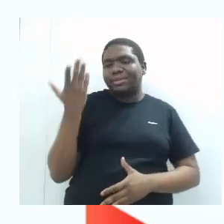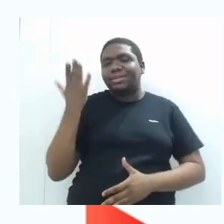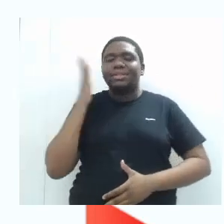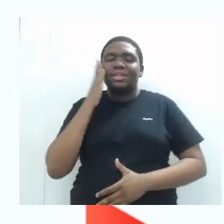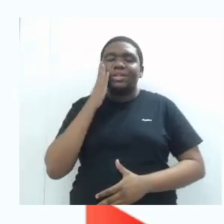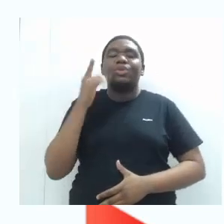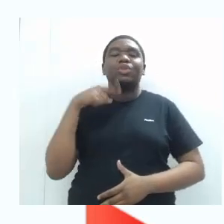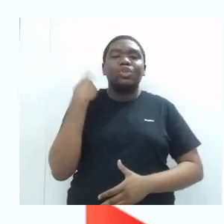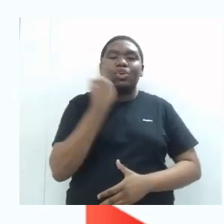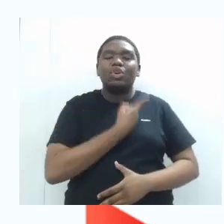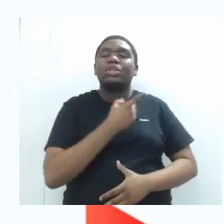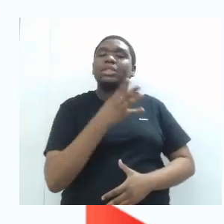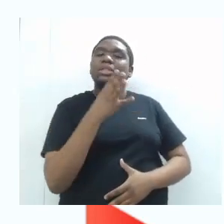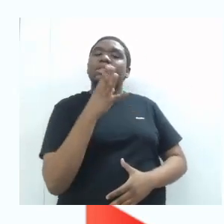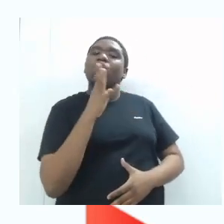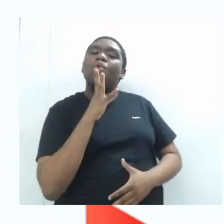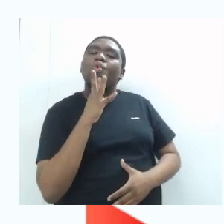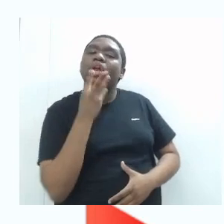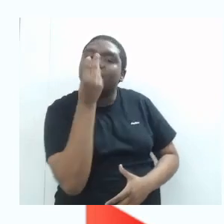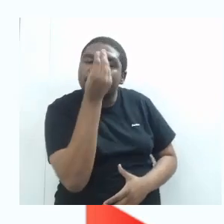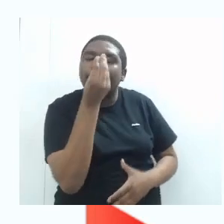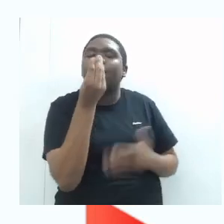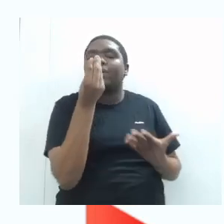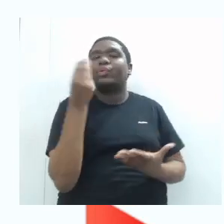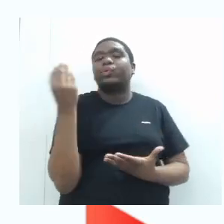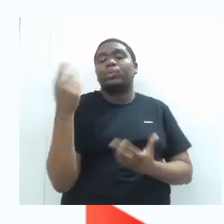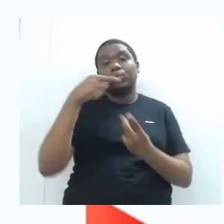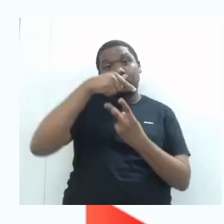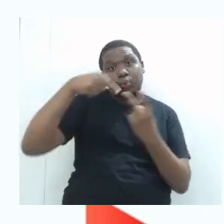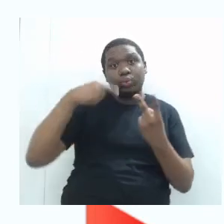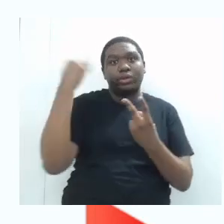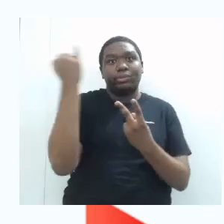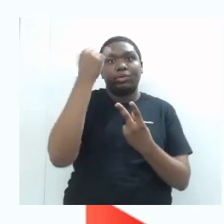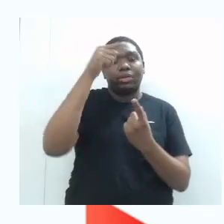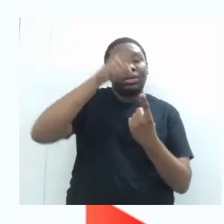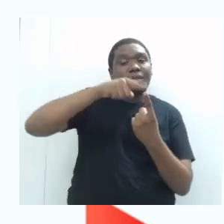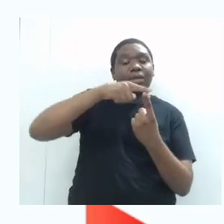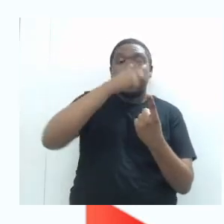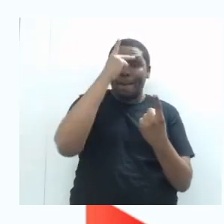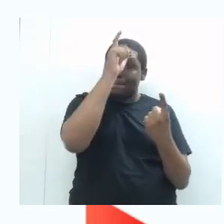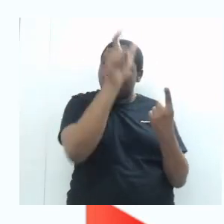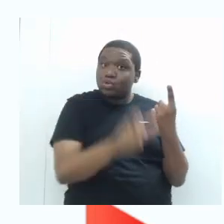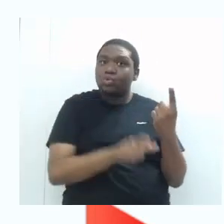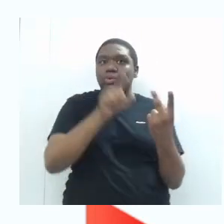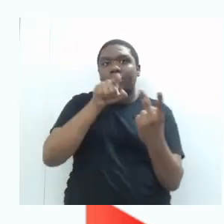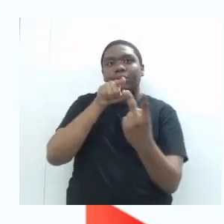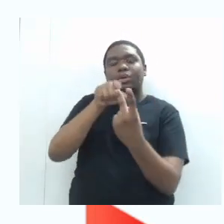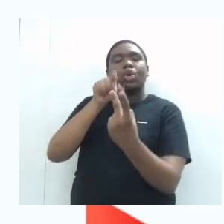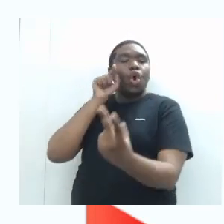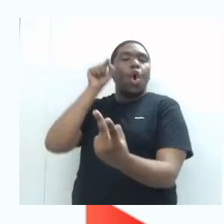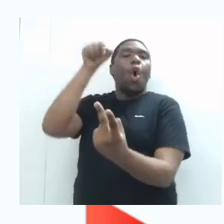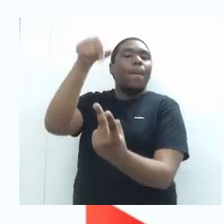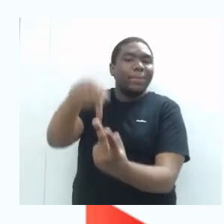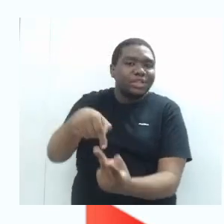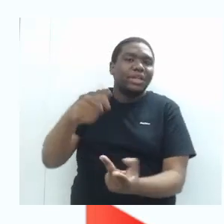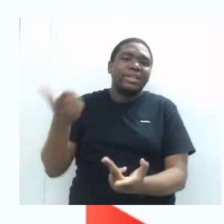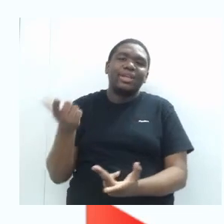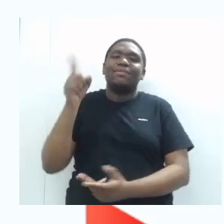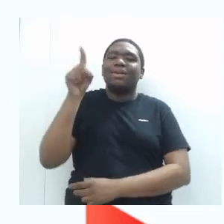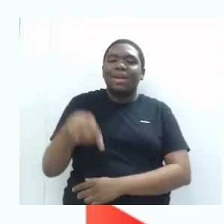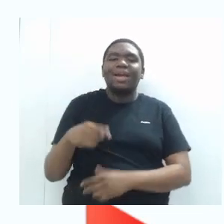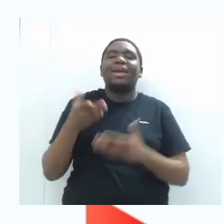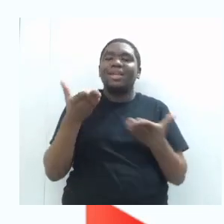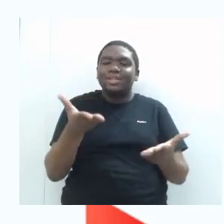conhecimento, dois elementos são indispensáveis: o sujeito e o objeto. O sujeito é o elemento